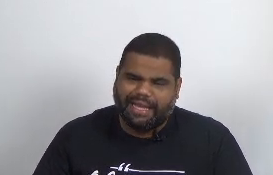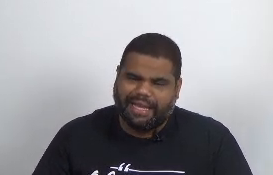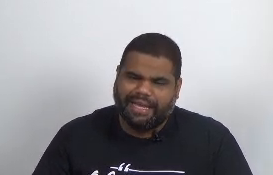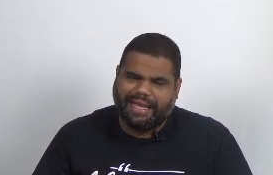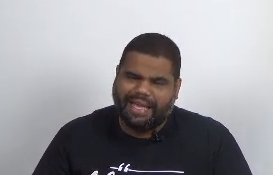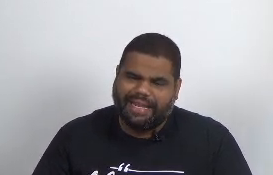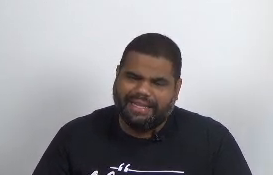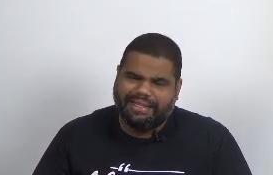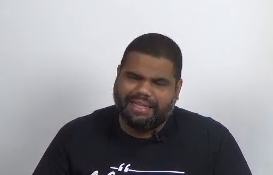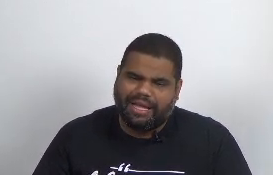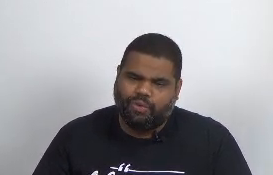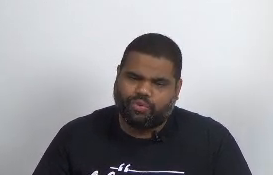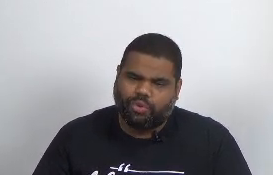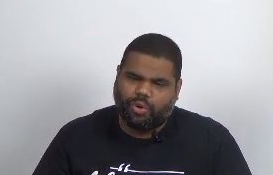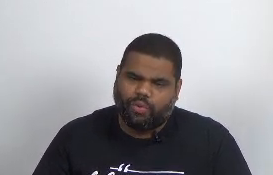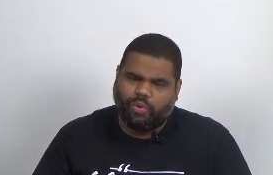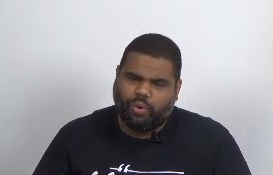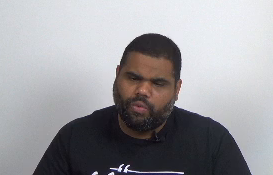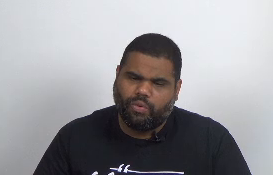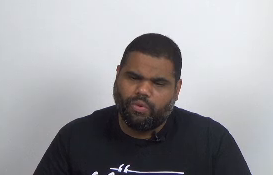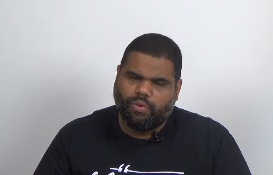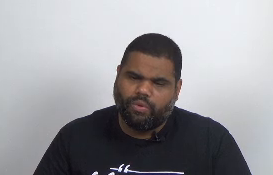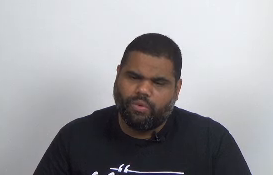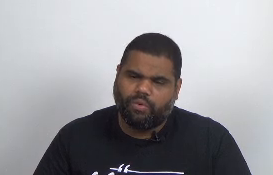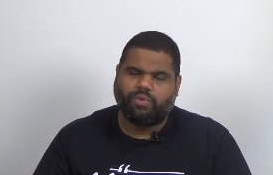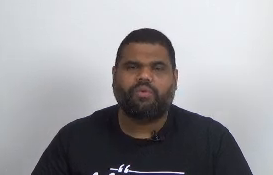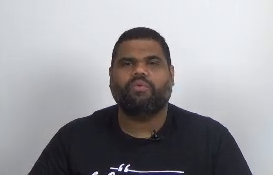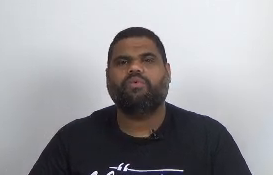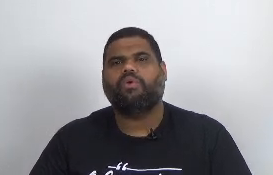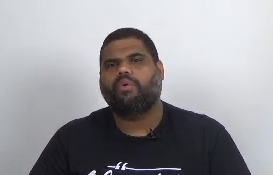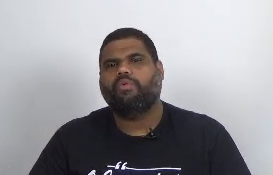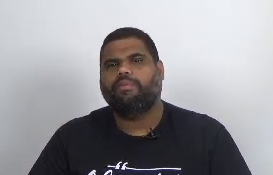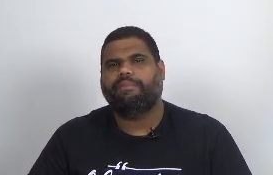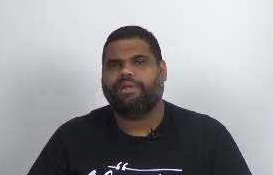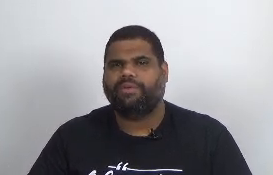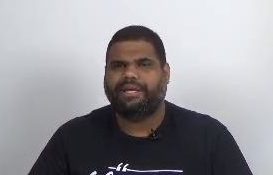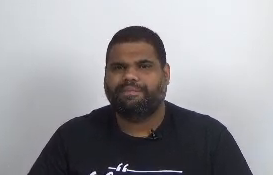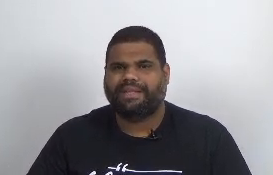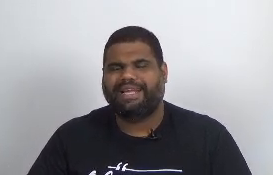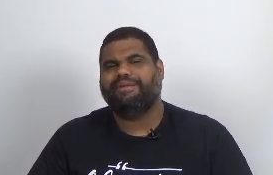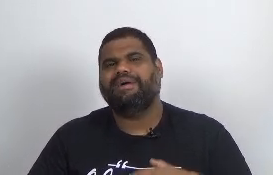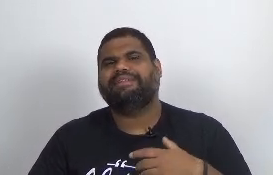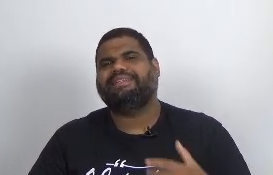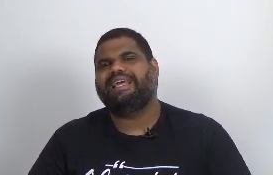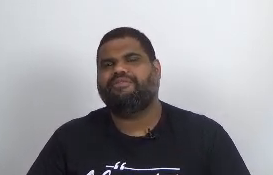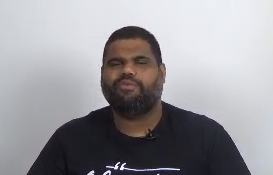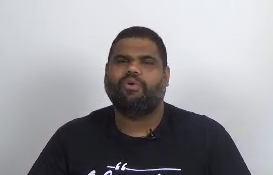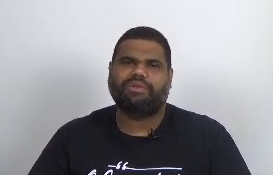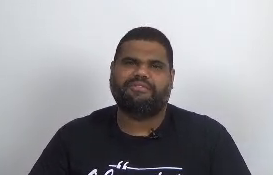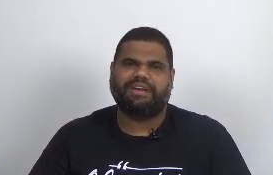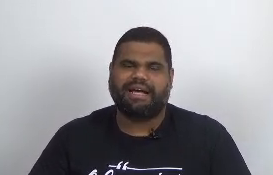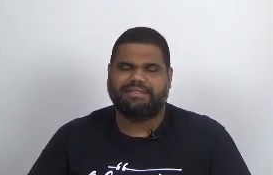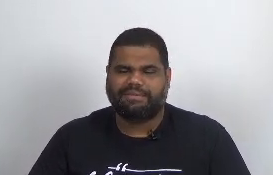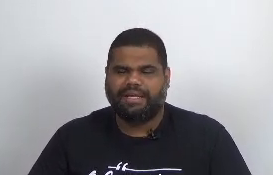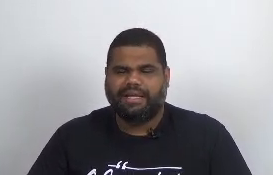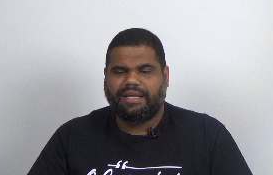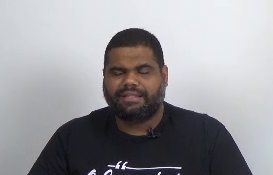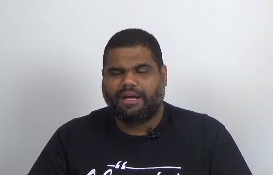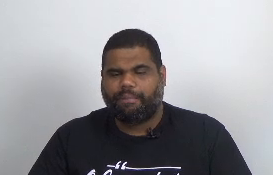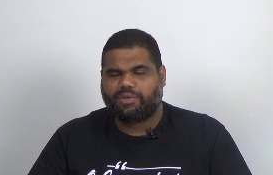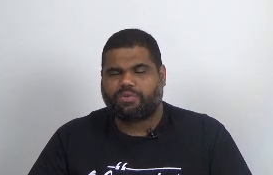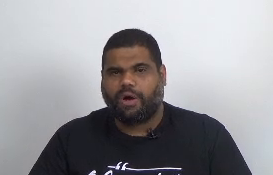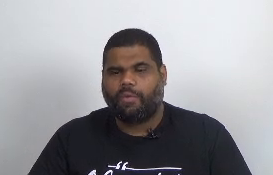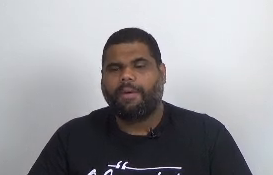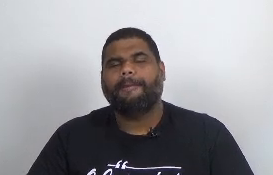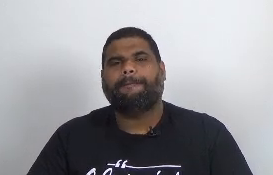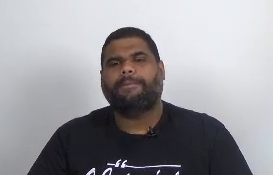que aqui ele não trocou o ou pelo e. Ele manteve o ou na frase.